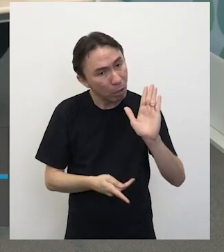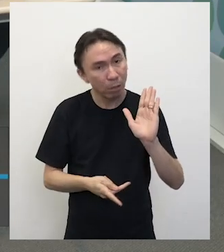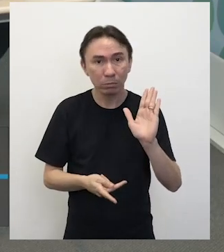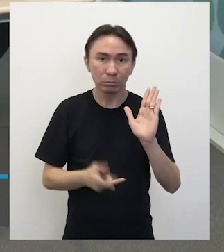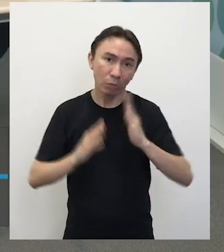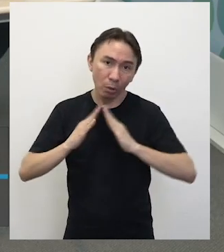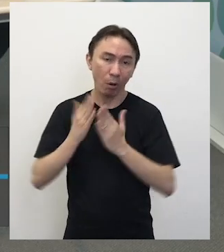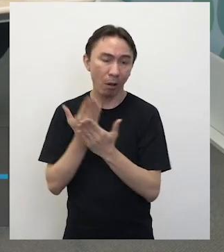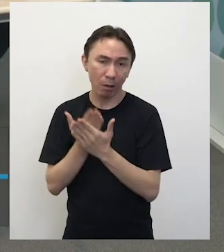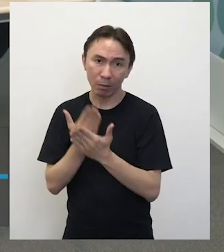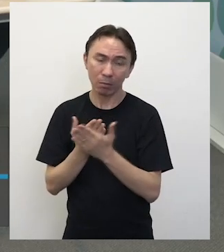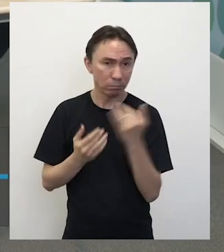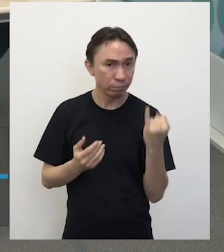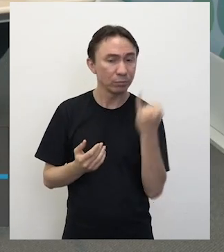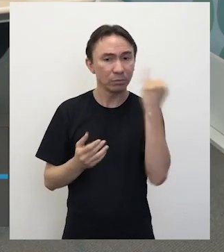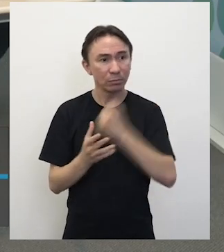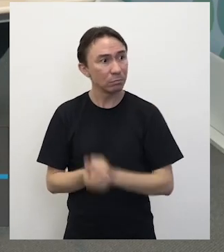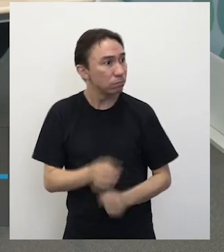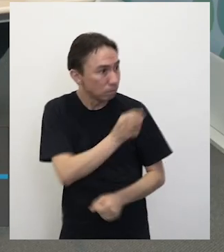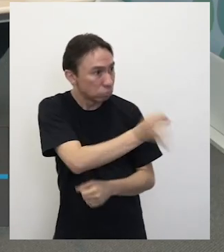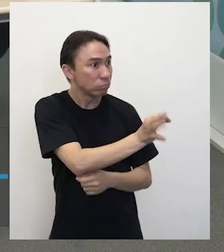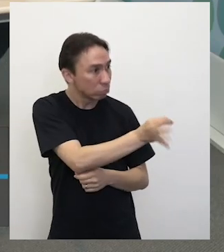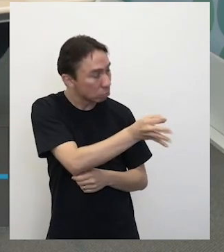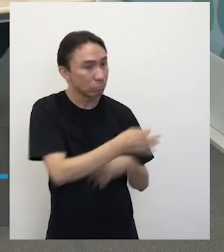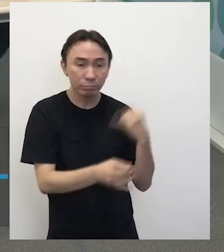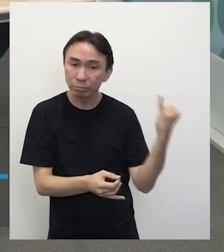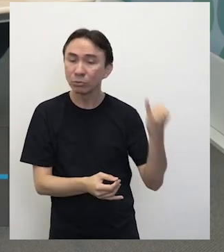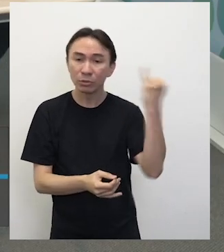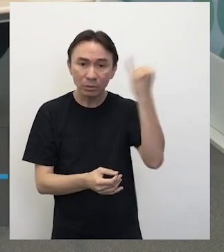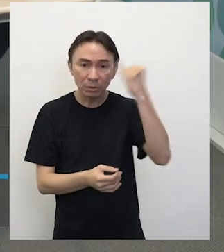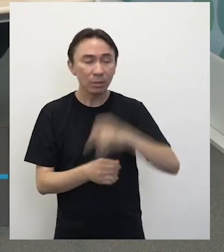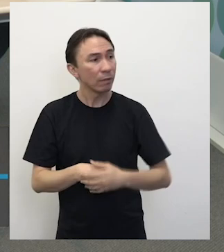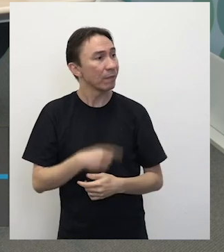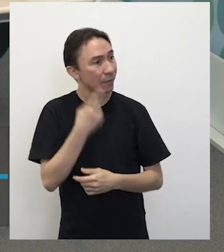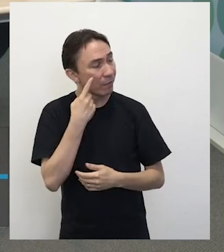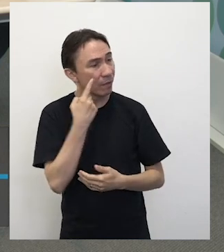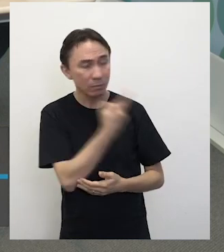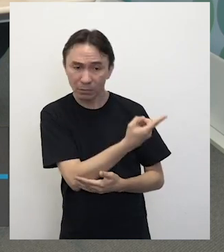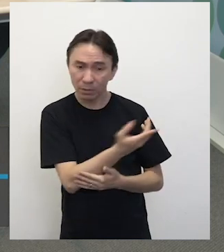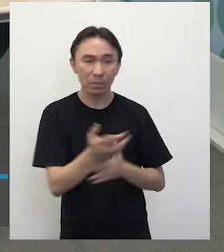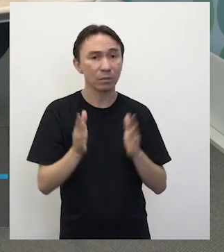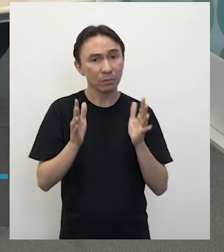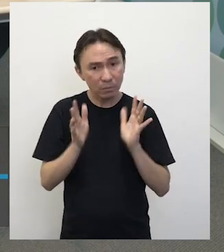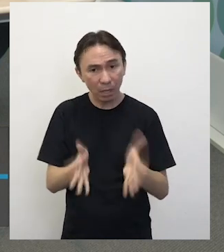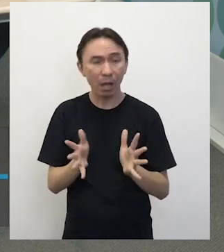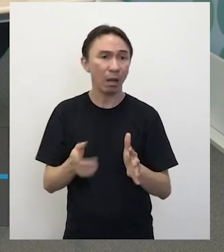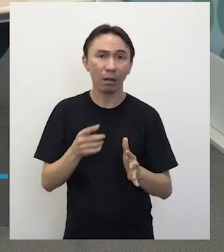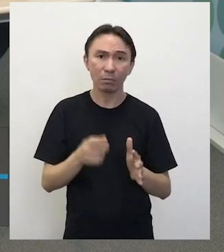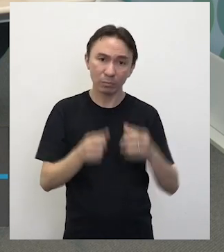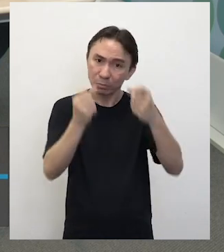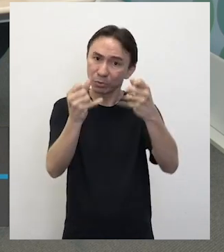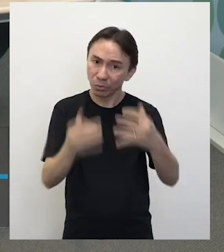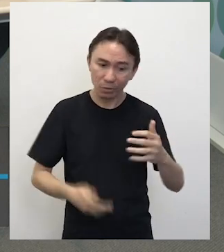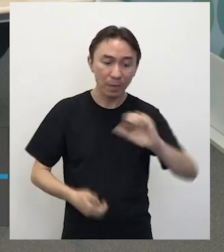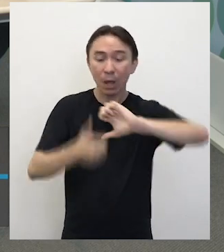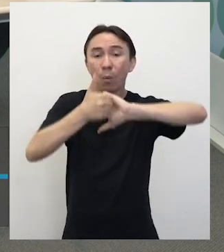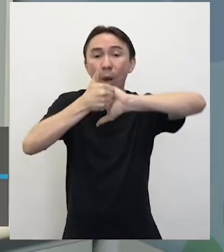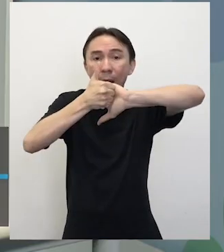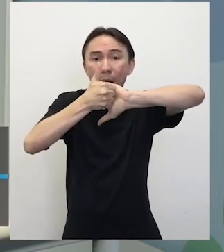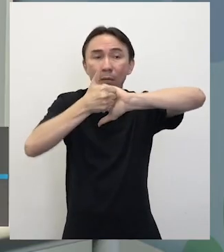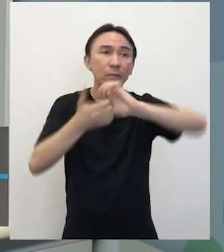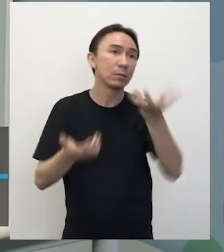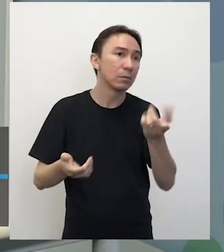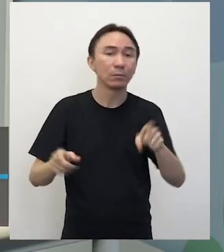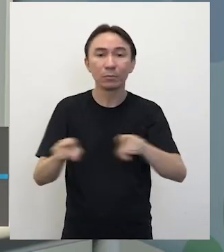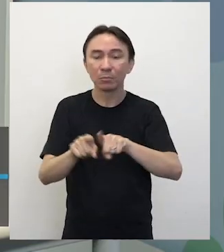com eles. Nossa, sensacional, professor. E aí eu vejo que você já trouxe a questão da qualidade e da quantidade. Ou seja,